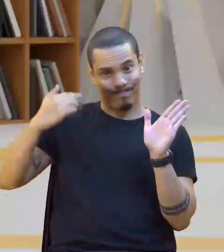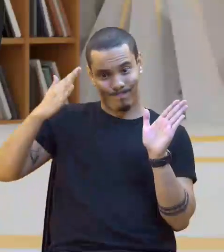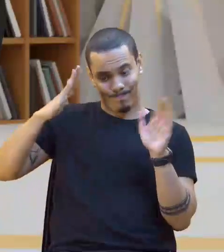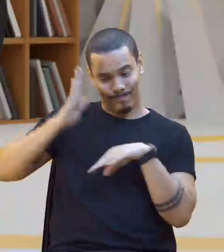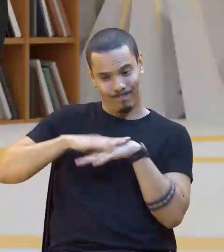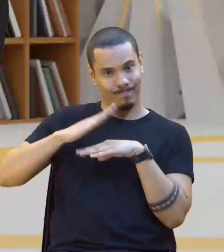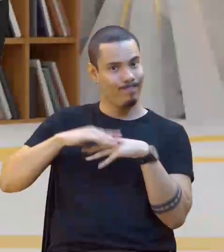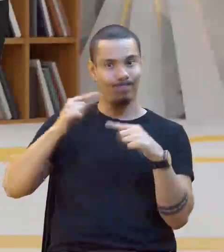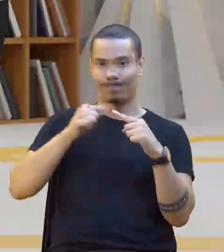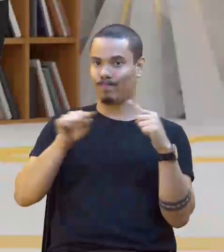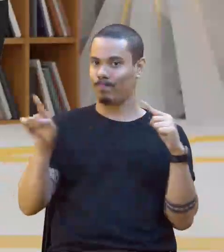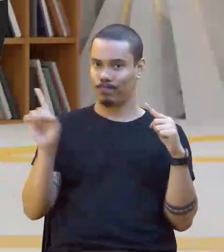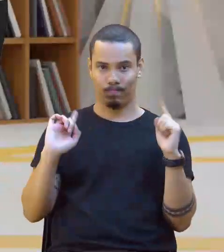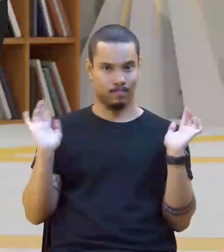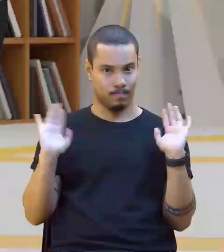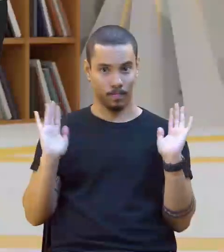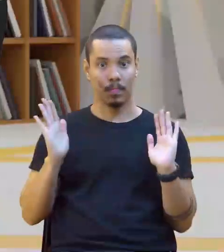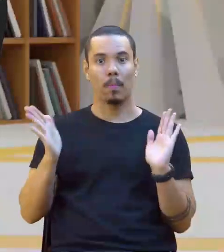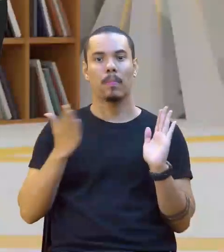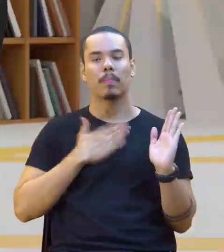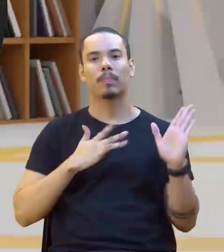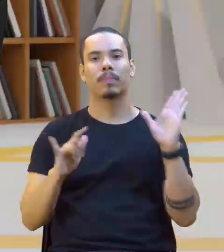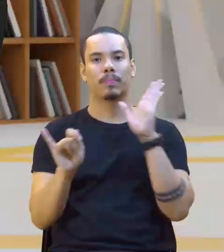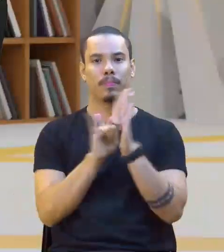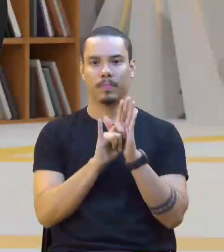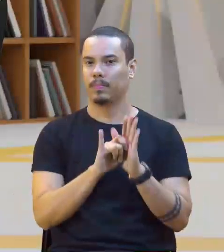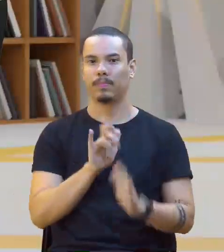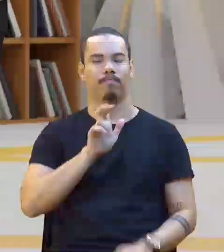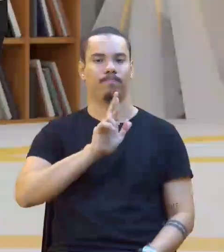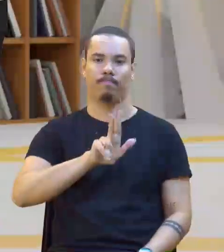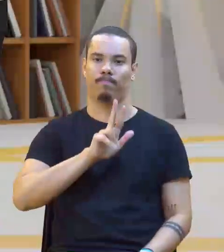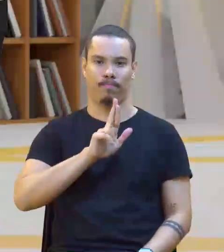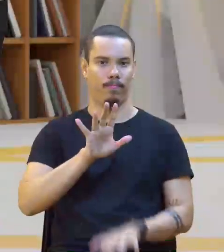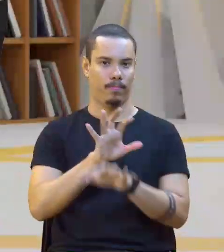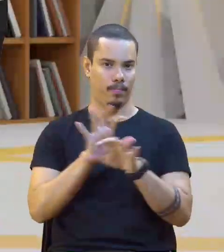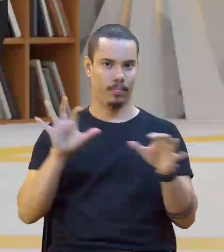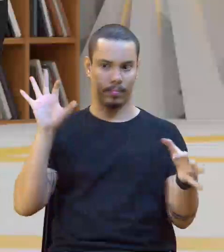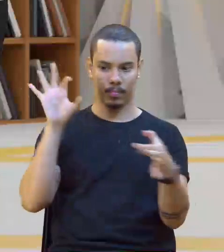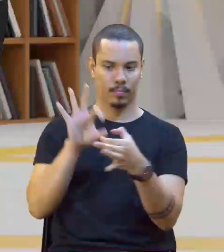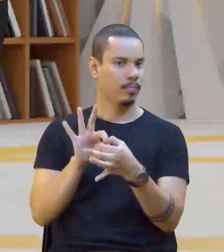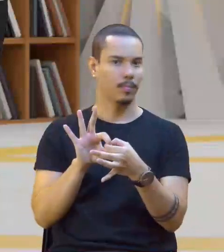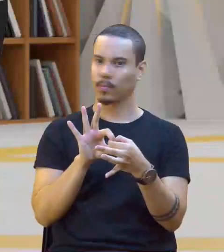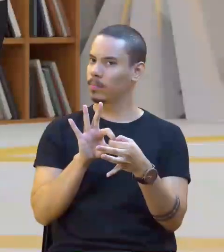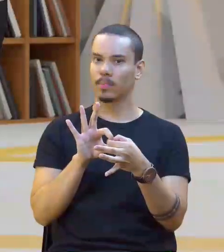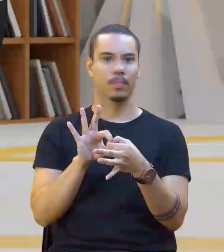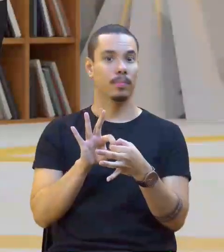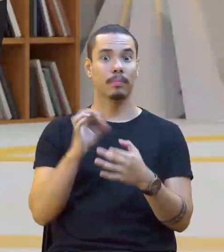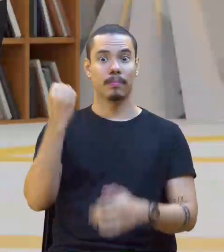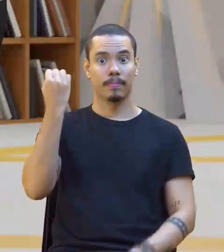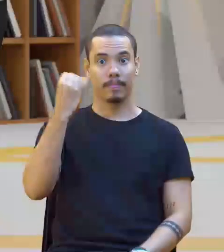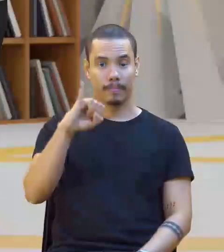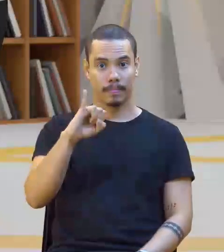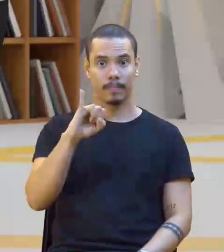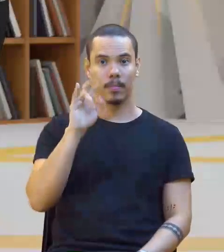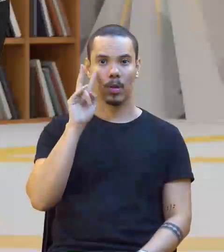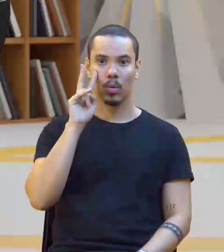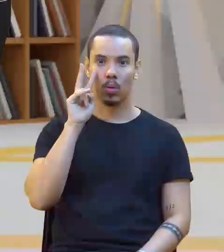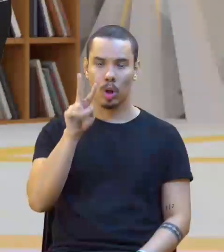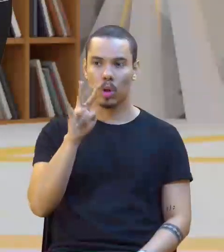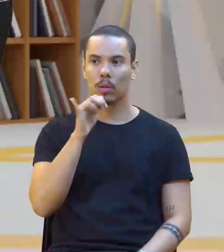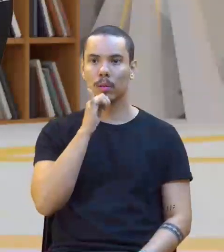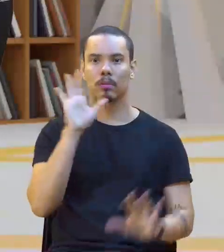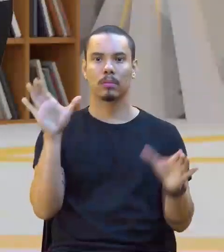não tenho a minha identidade, para mim, ela não está relacionada a isso. Quando eu olho para alguém de um grupo